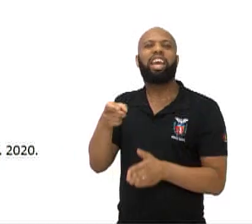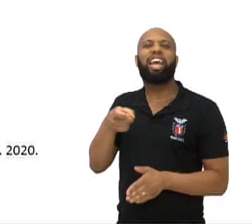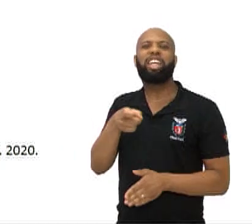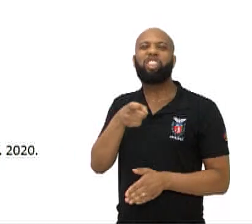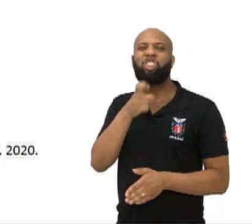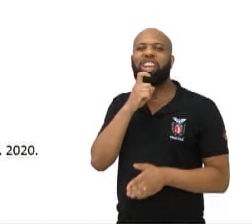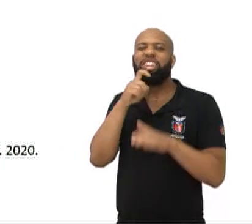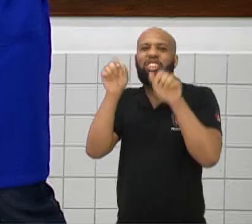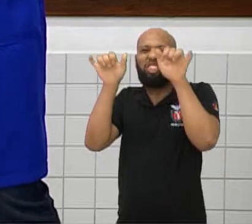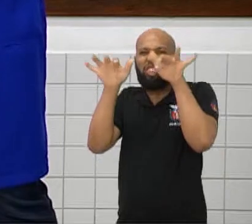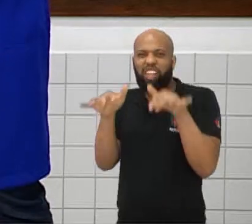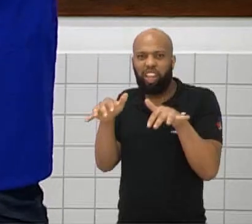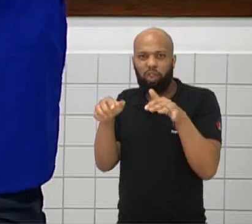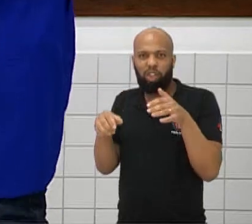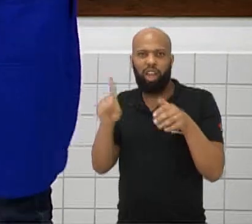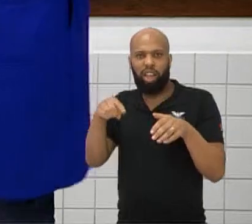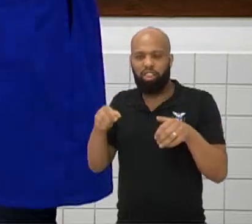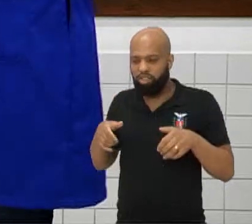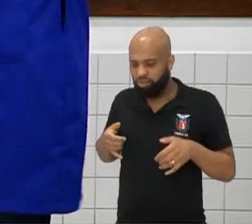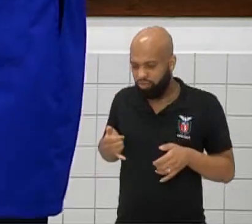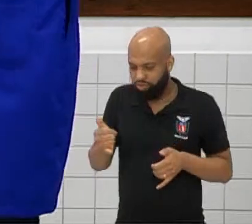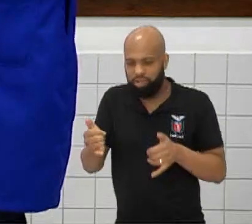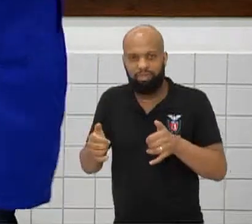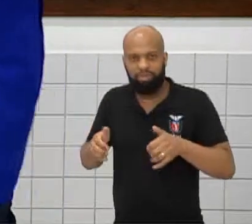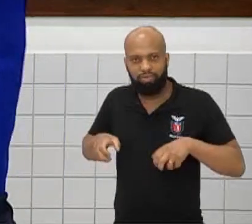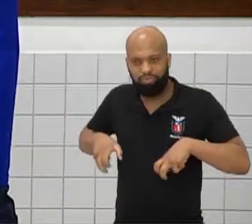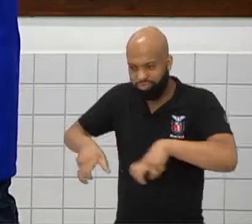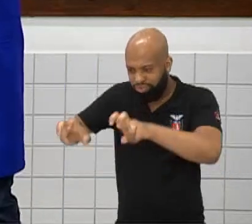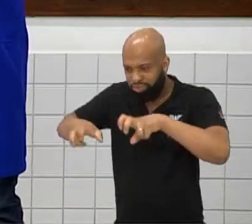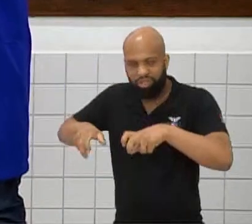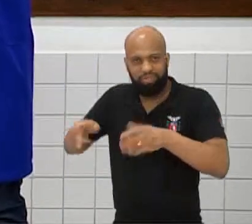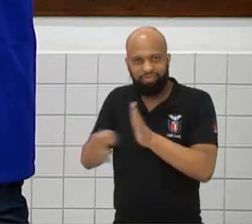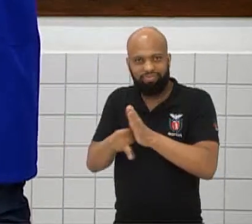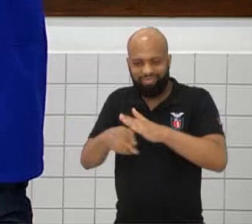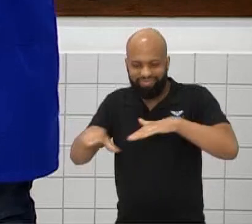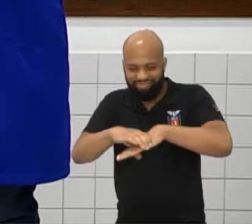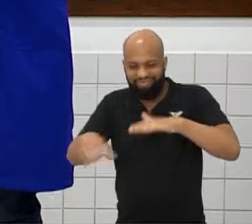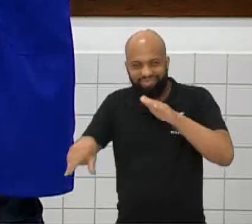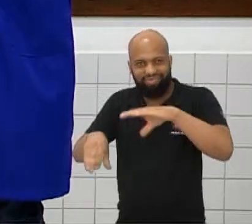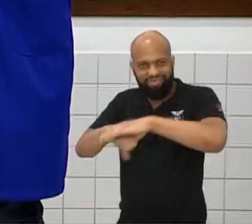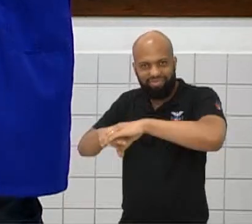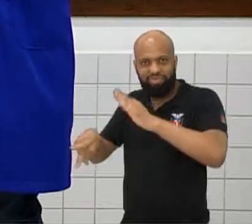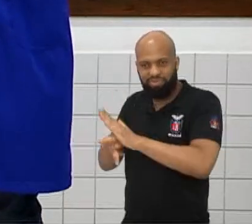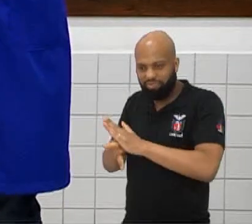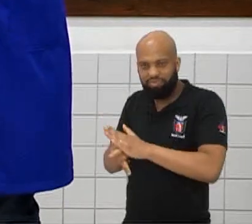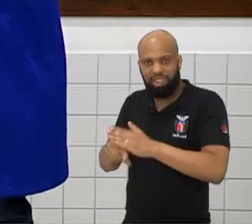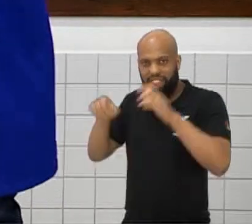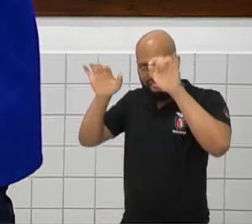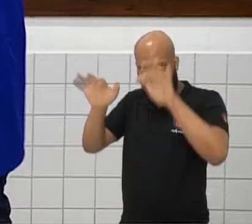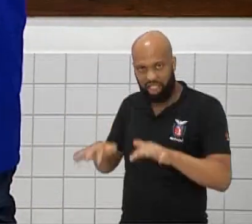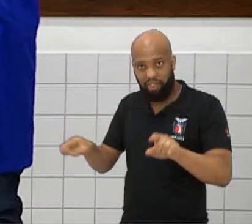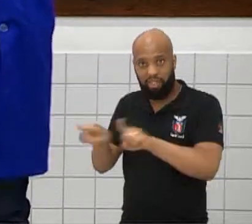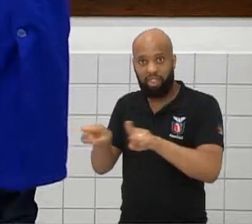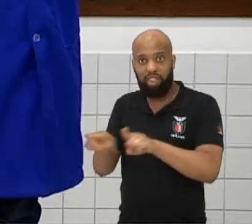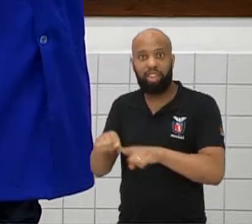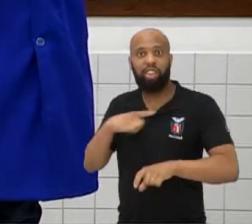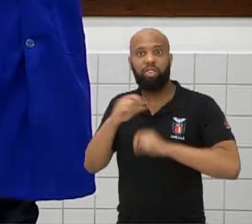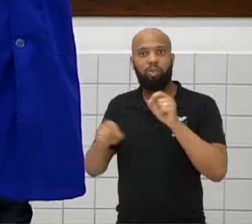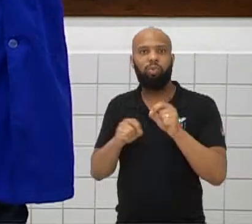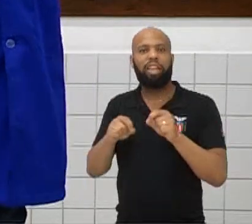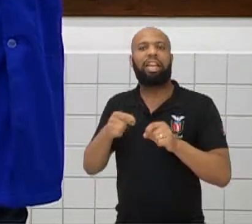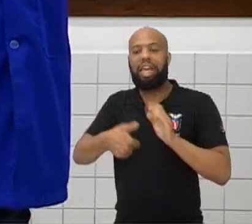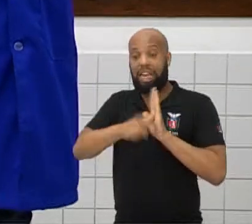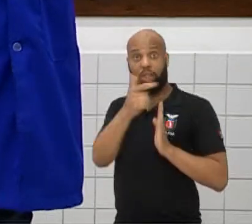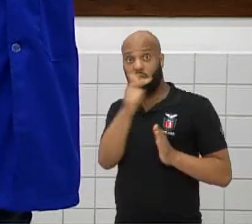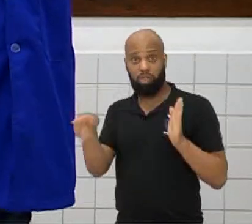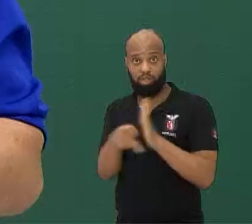neve, Rodrigo. E só isso de inútil que veio. Ainda, carteiras para as cédulas de dinheiro. Portugal não tinha cédulas